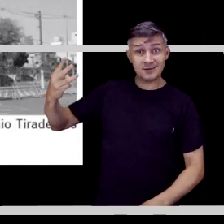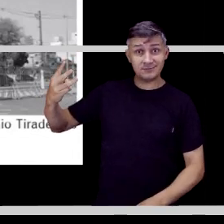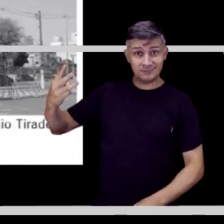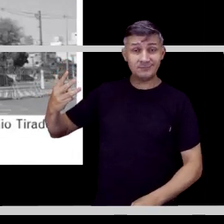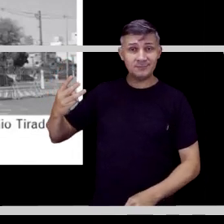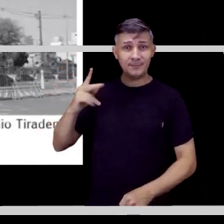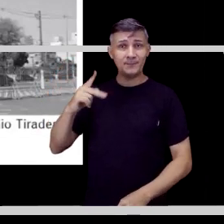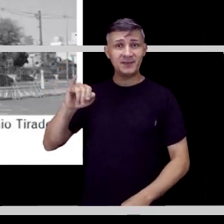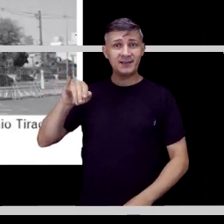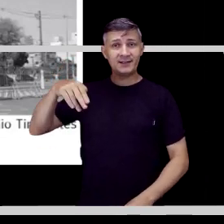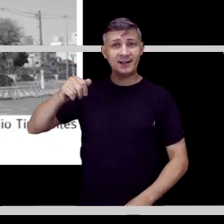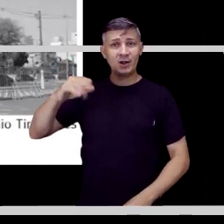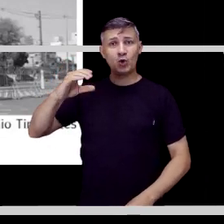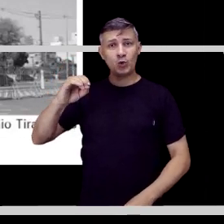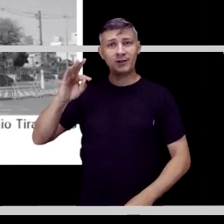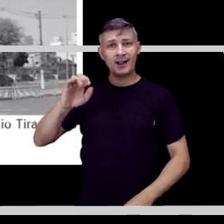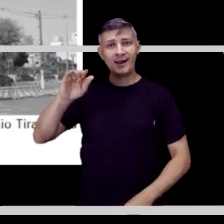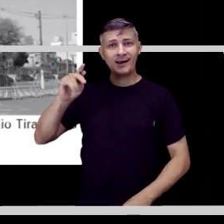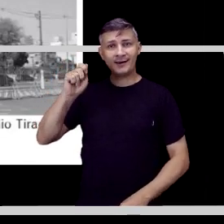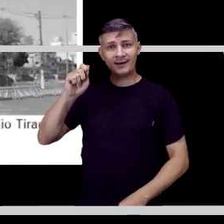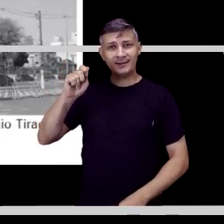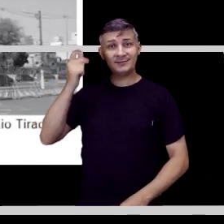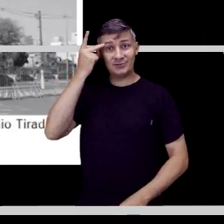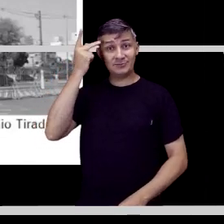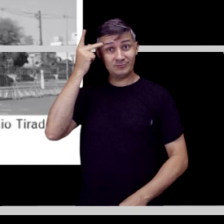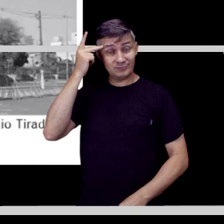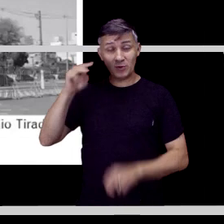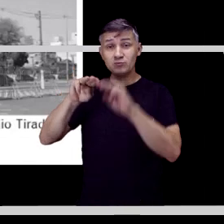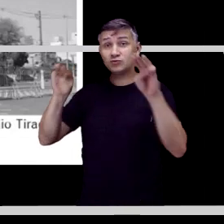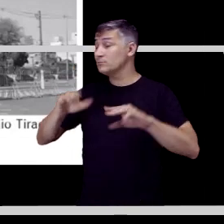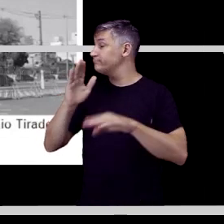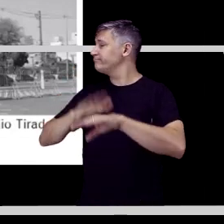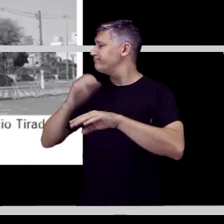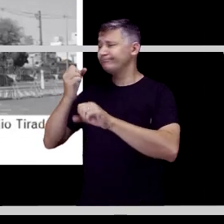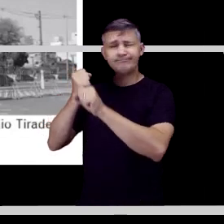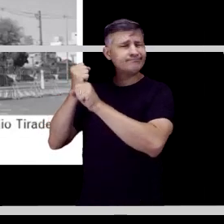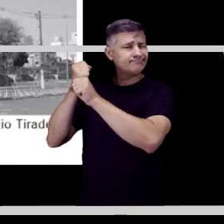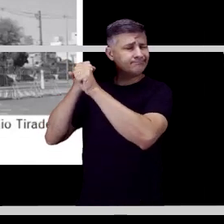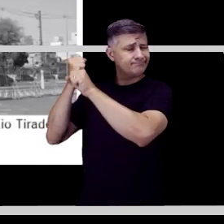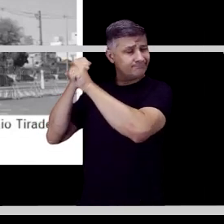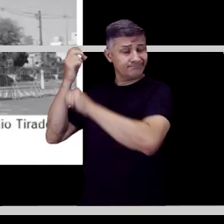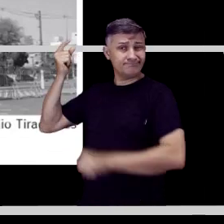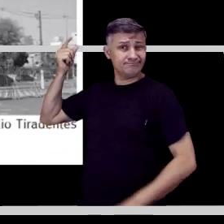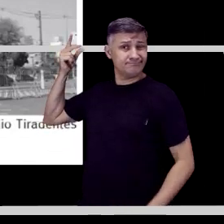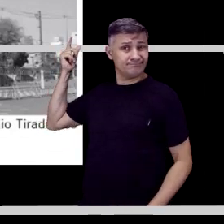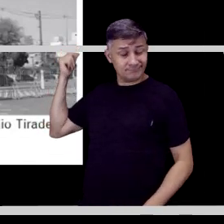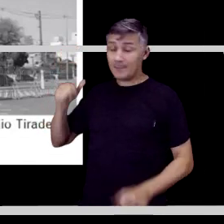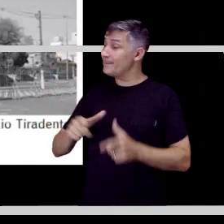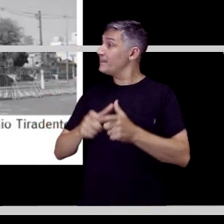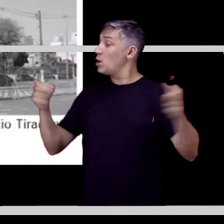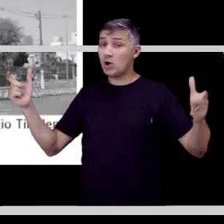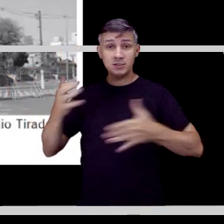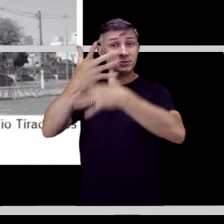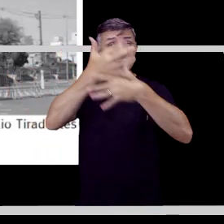Paulo, museu mais antigo, né, da cidade, dessa grande metrópole, a maior metrópole do país, e que tem